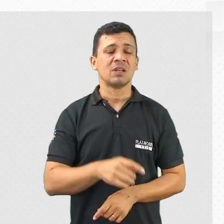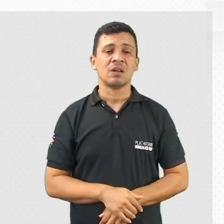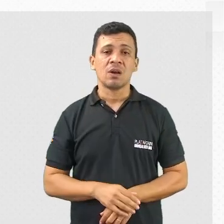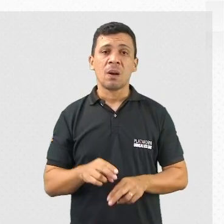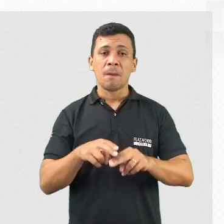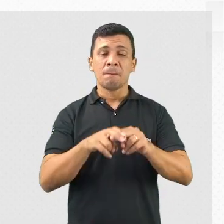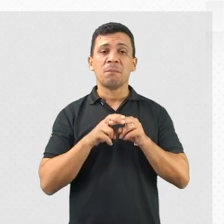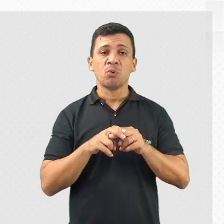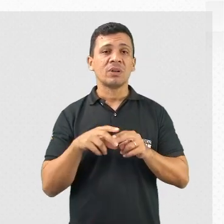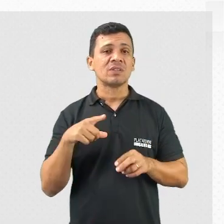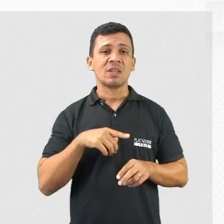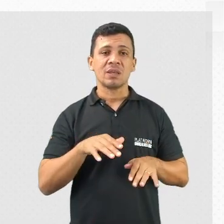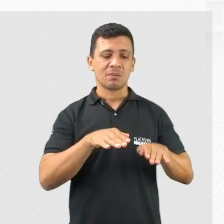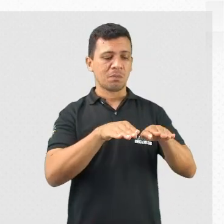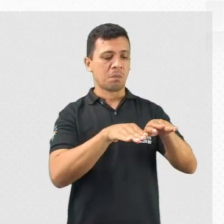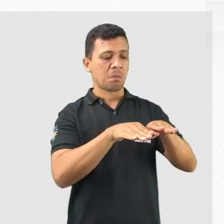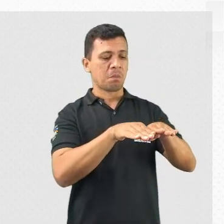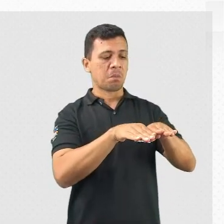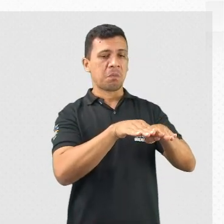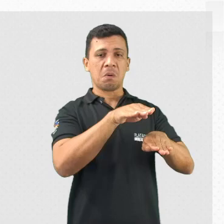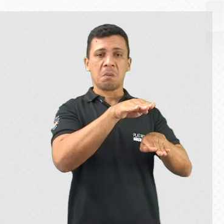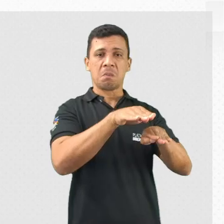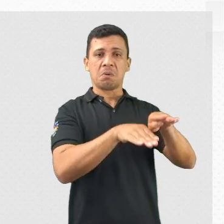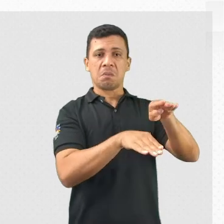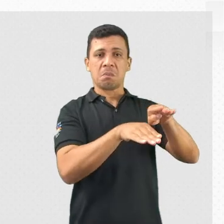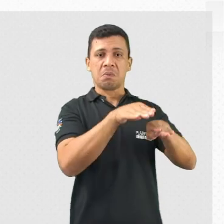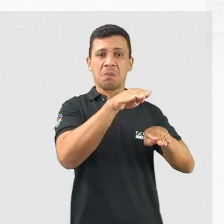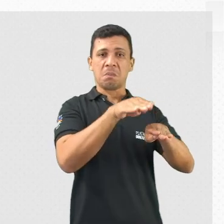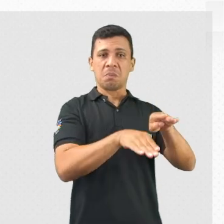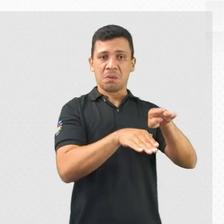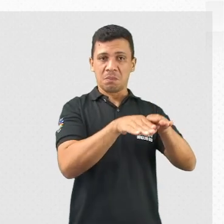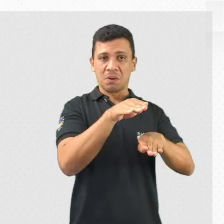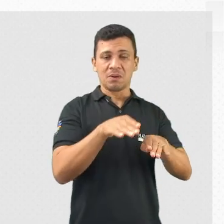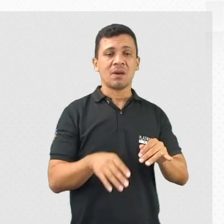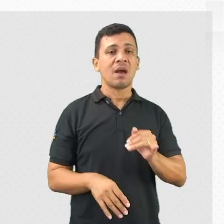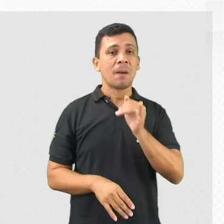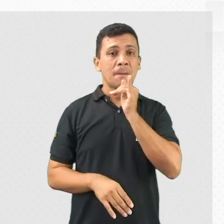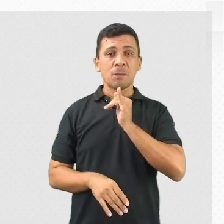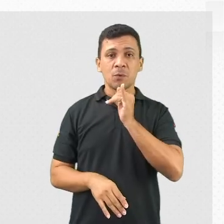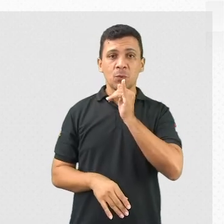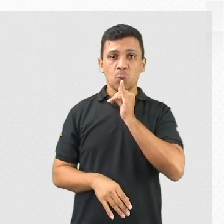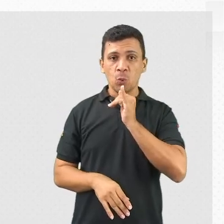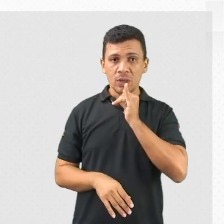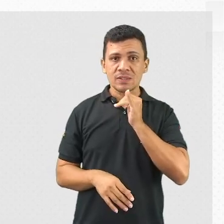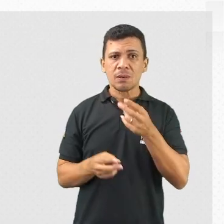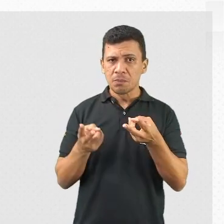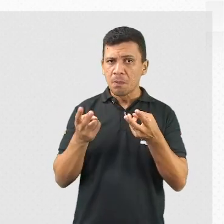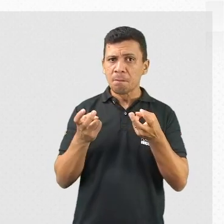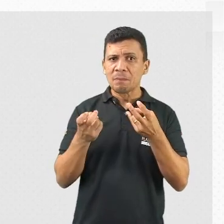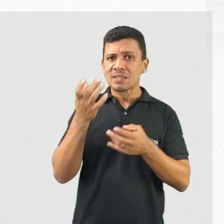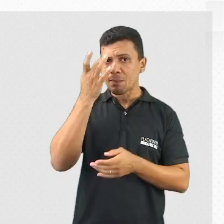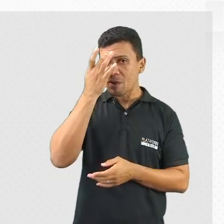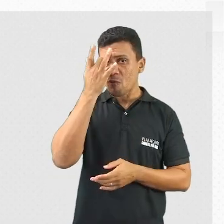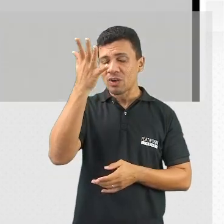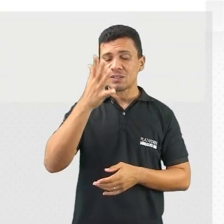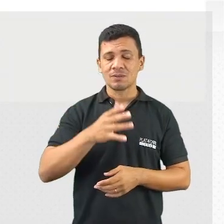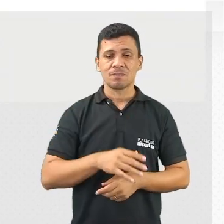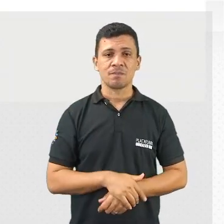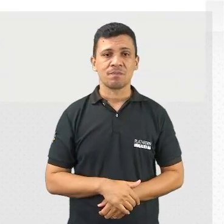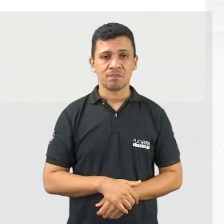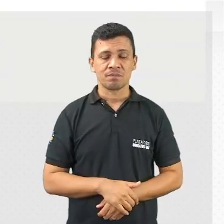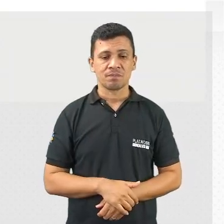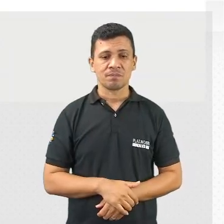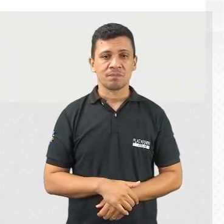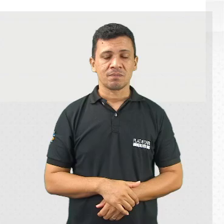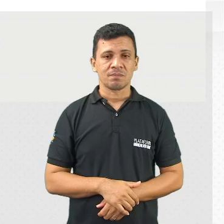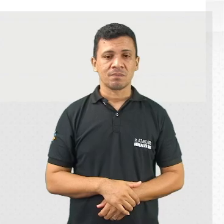placas tectônicas se movimentam, porque é o manto pressionando. Quer ver um exemplo fácil para tu não esquecer? Vou abrir aqui, ó, uma